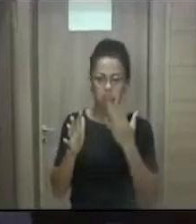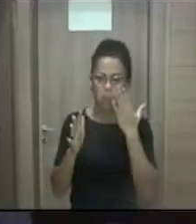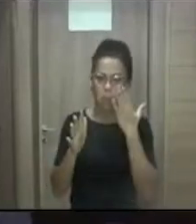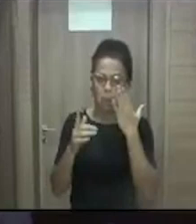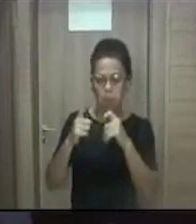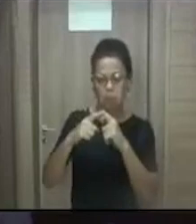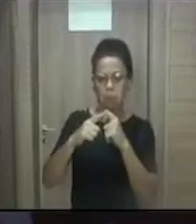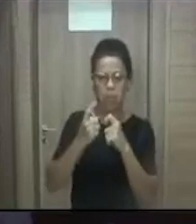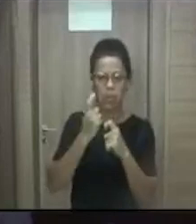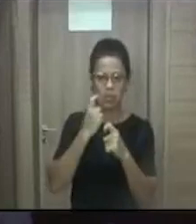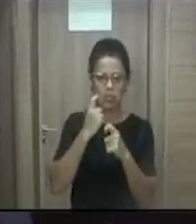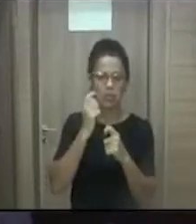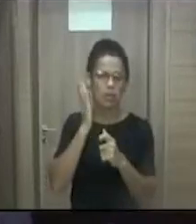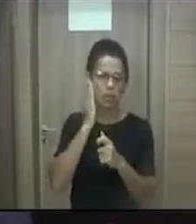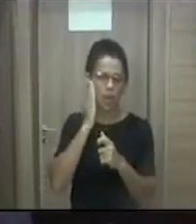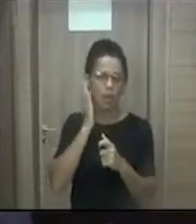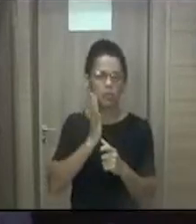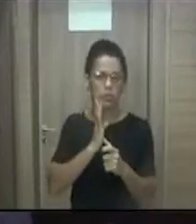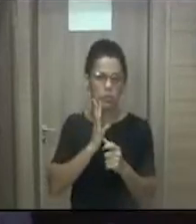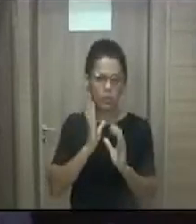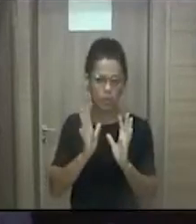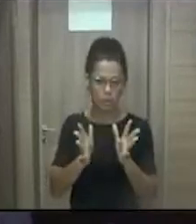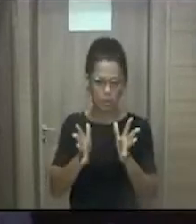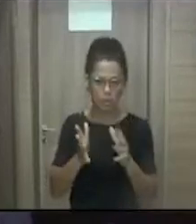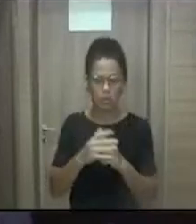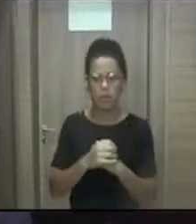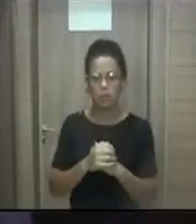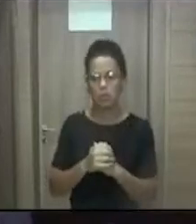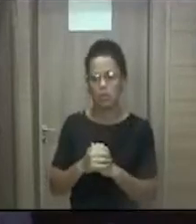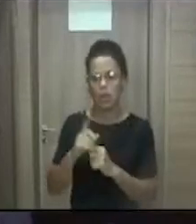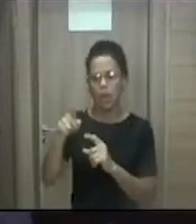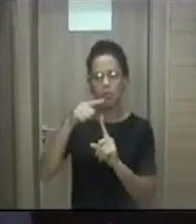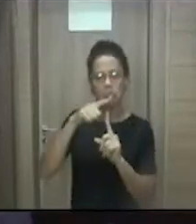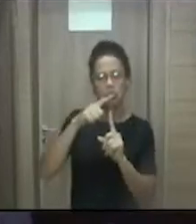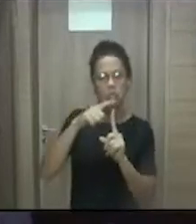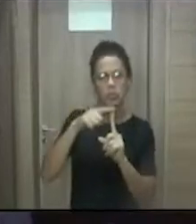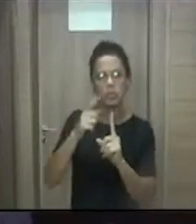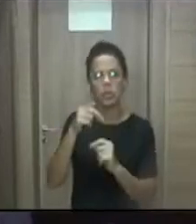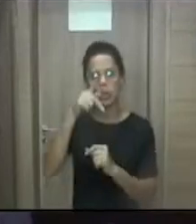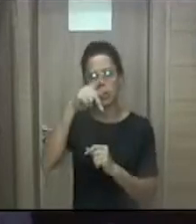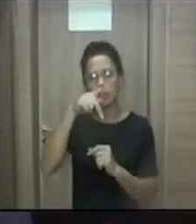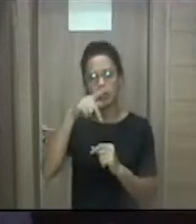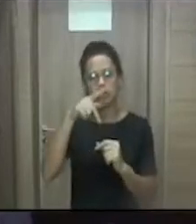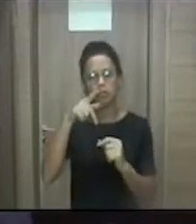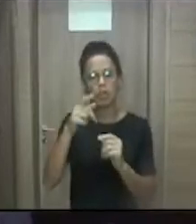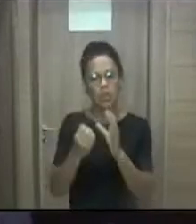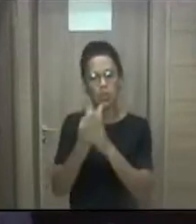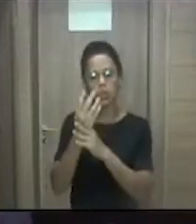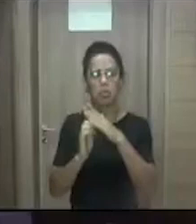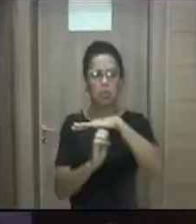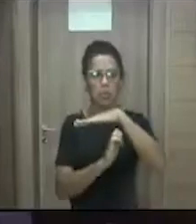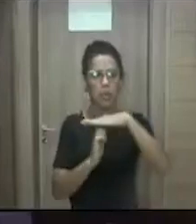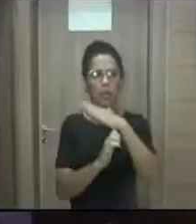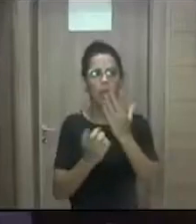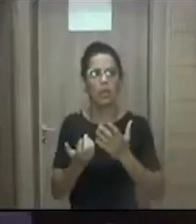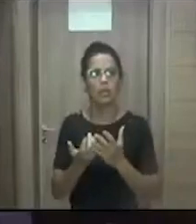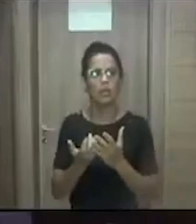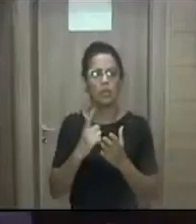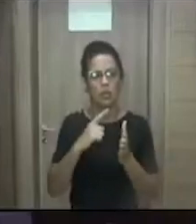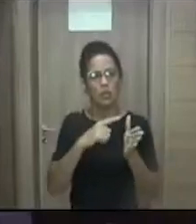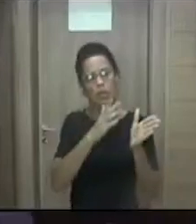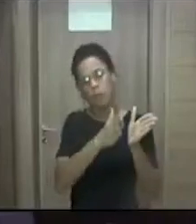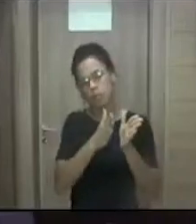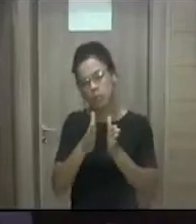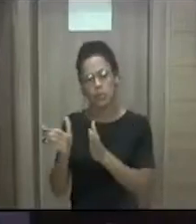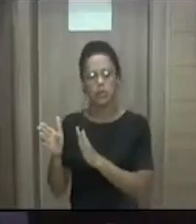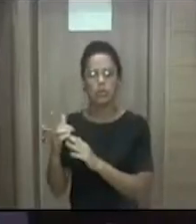nesse mercado conhecem, era um antigo TPD que se torna dentista, criou empresa, tem todo um processo aí, né, de licitatório